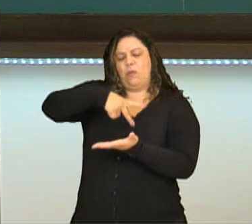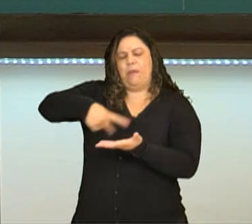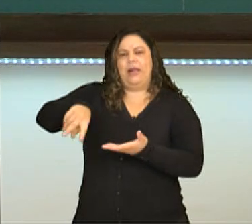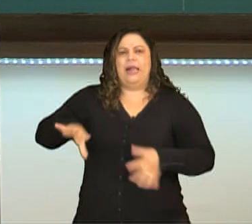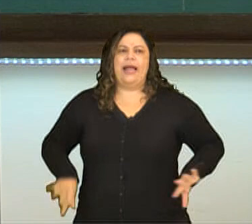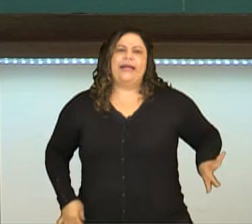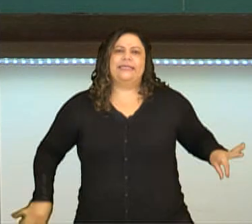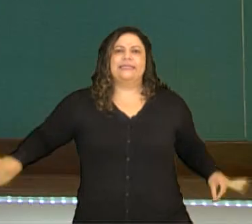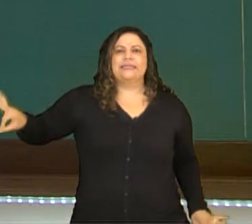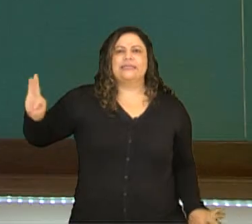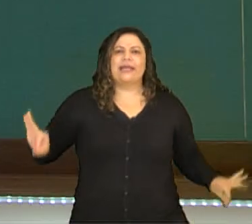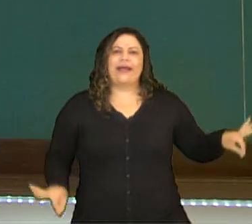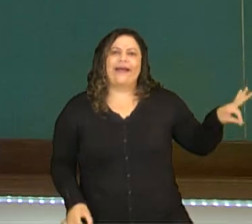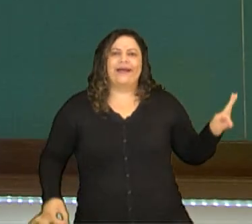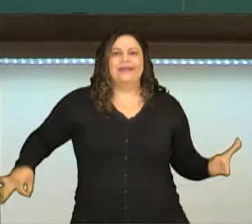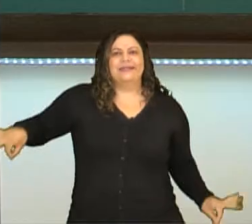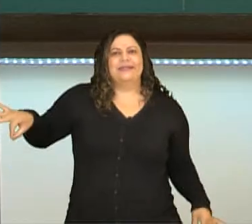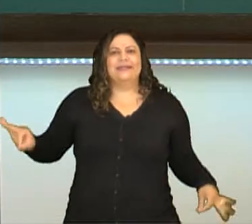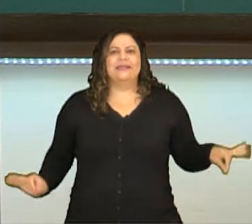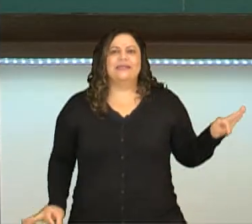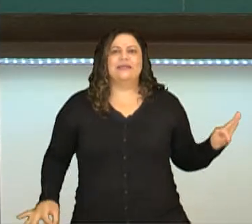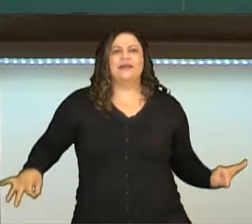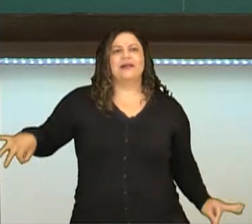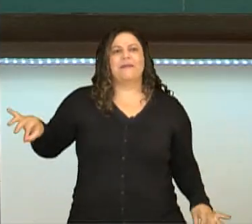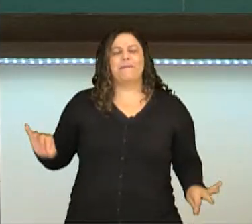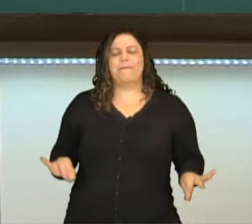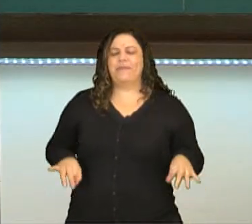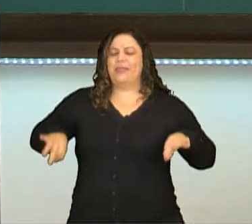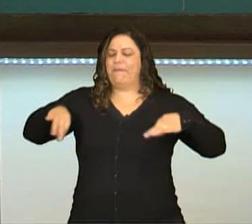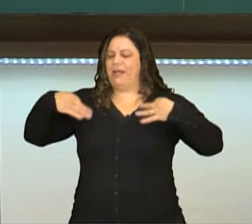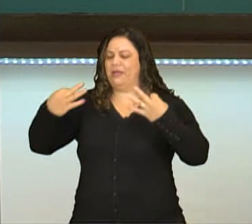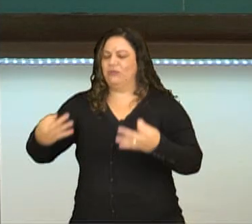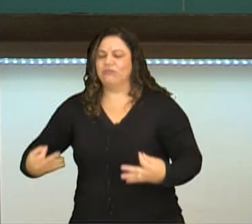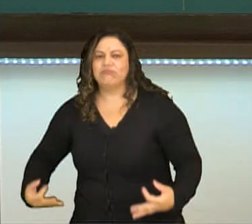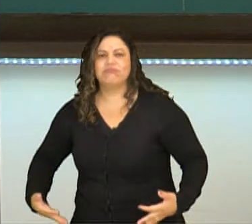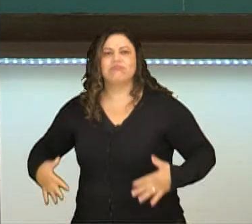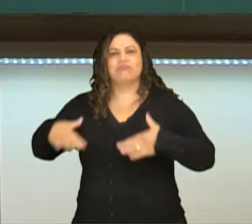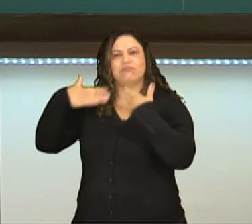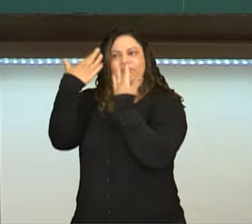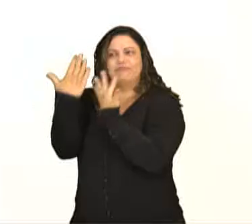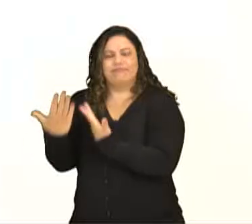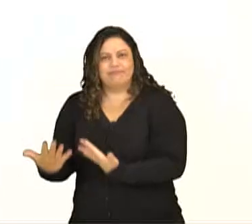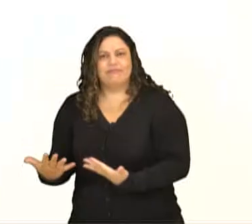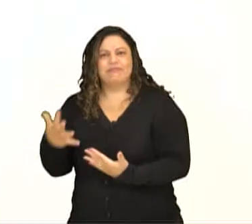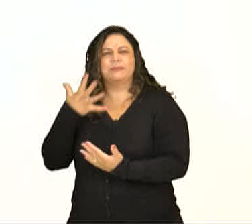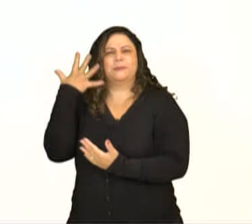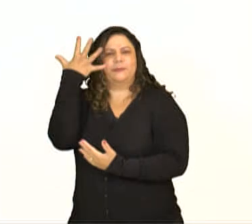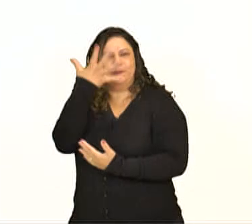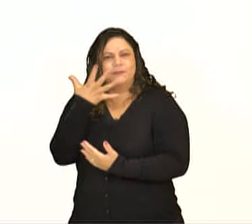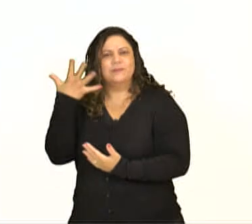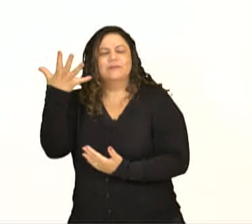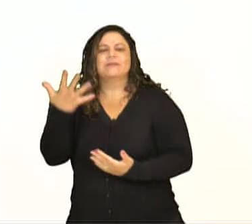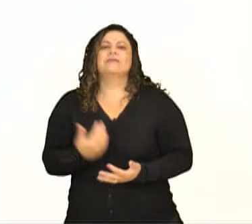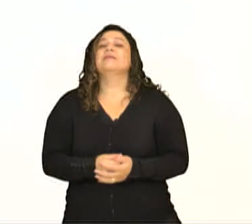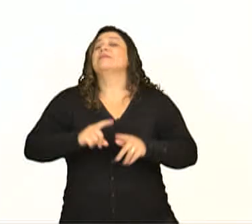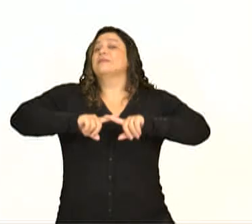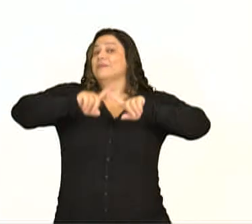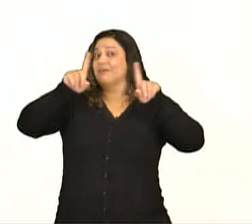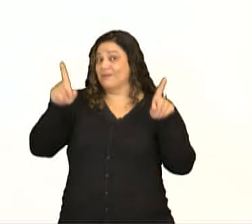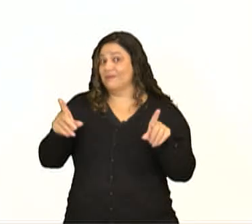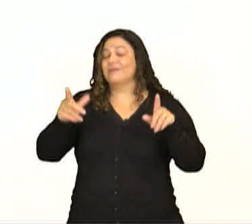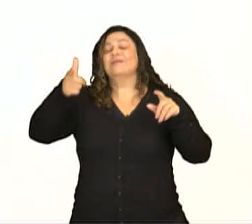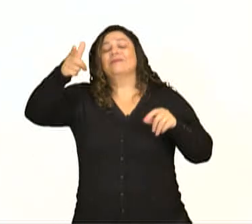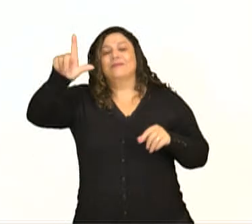saia, aquele movimento mais de cortejo e de dança mesmo. Porém, algumas versões mais lentas e